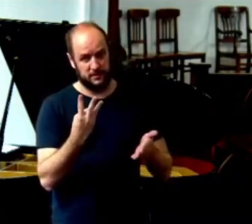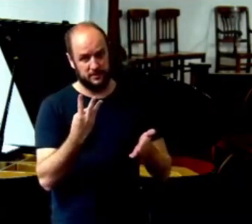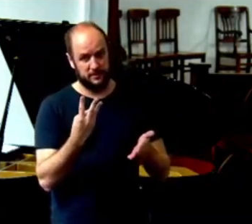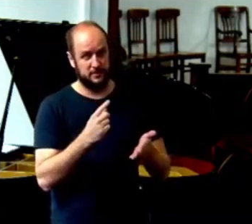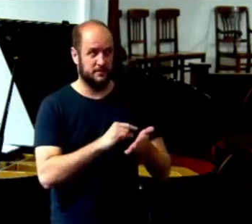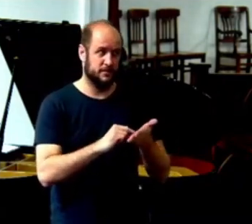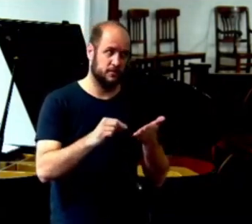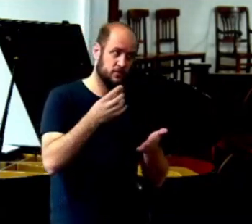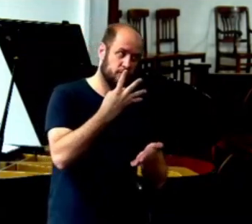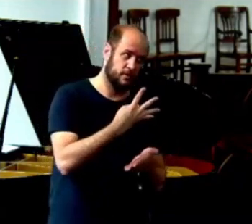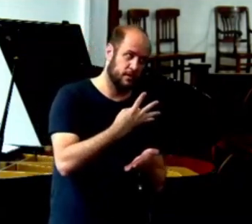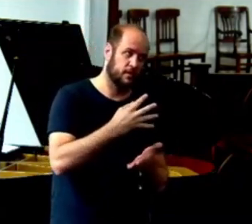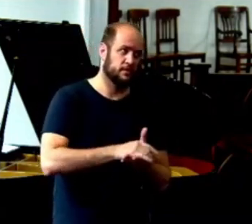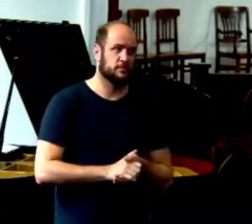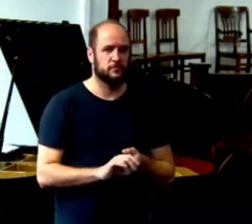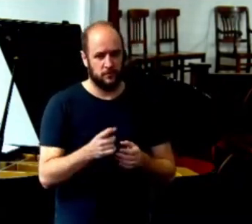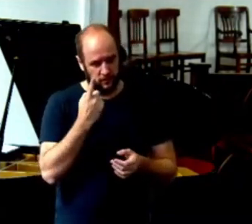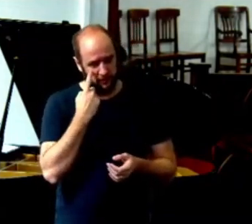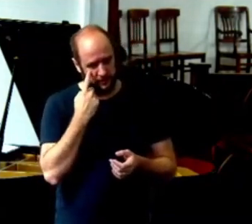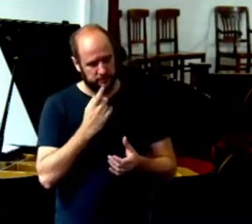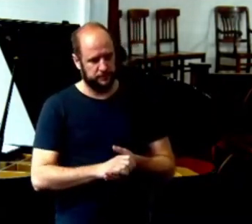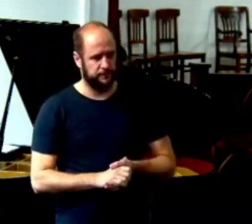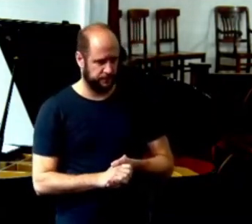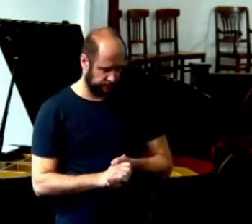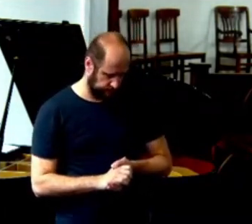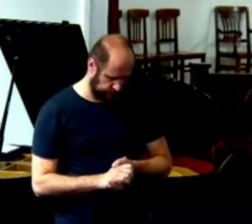3 e 4. Vejamos.